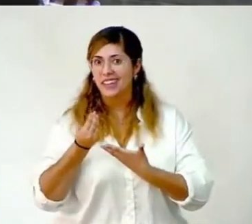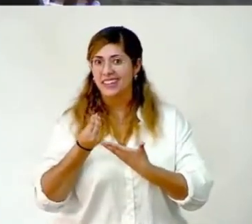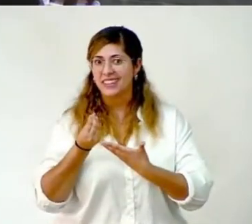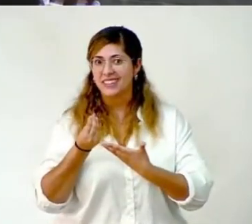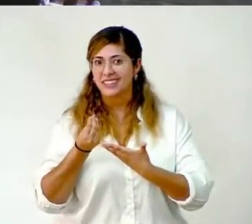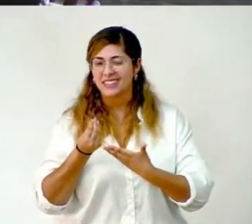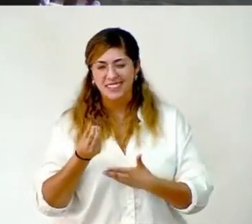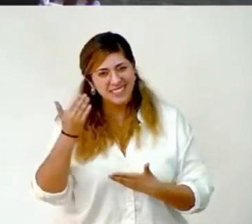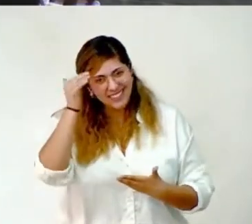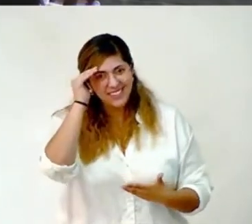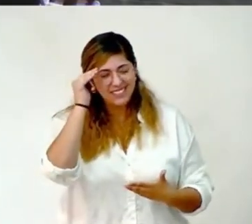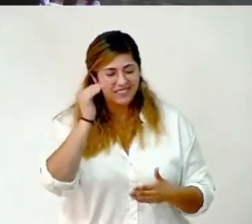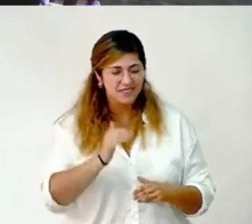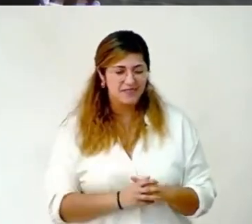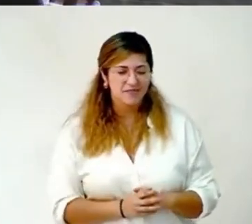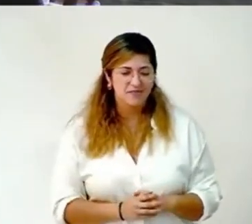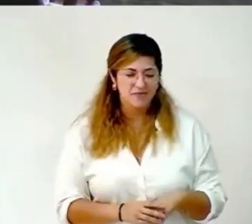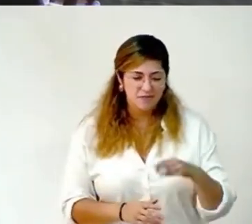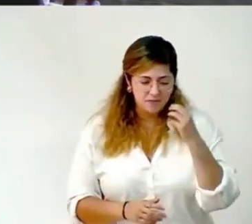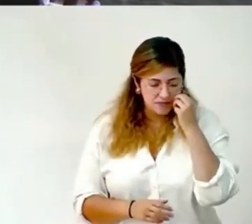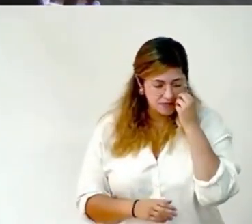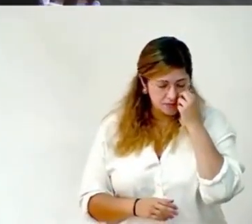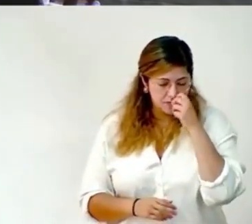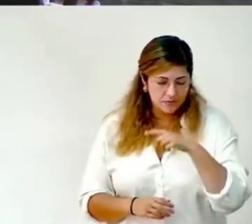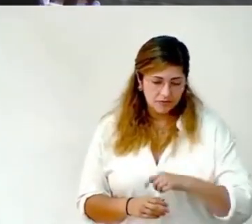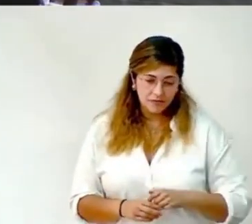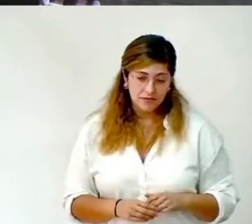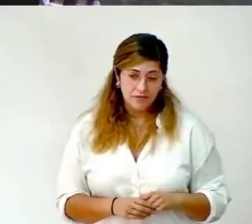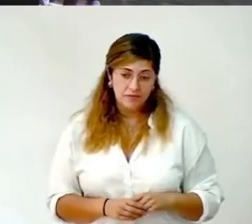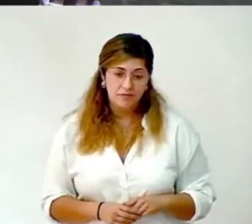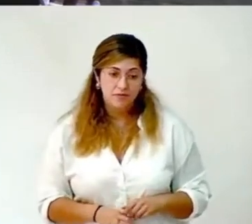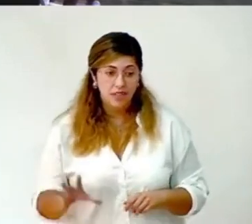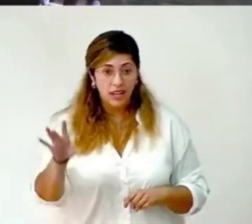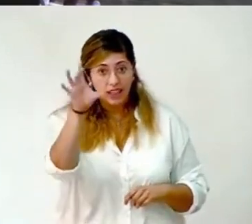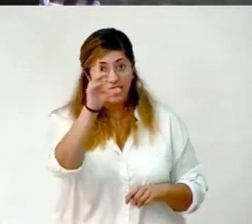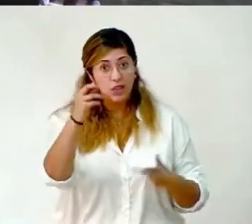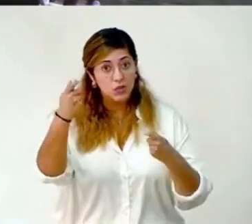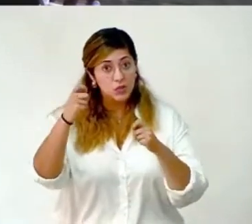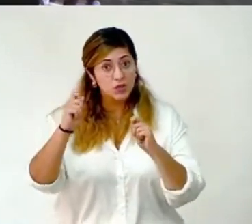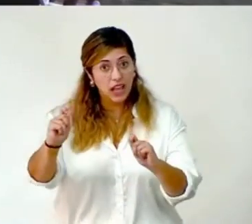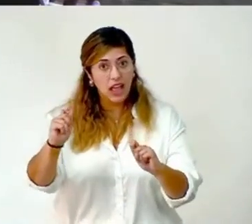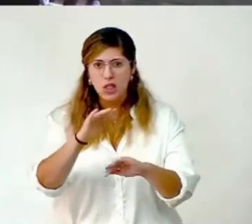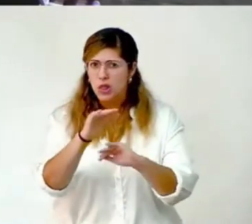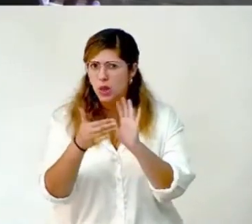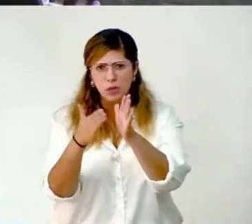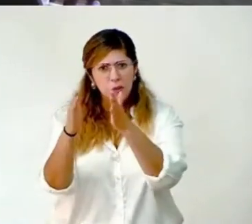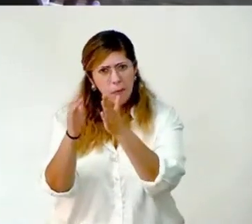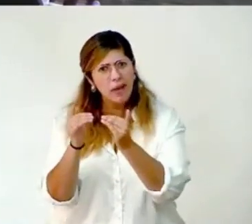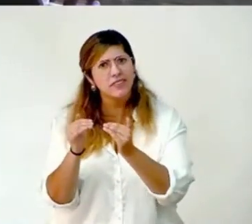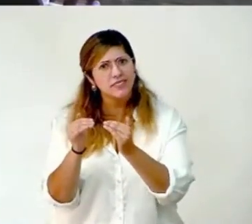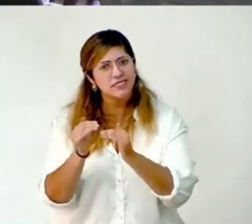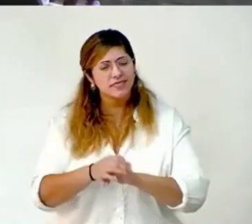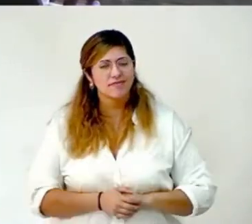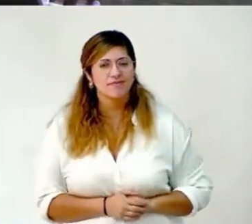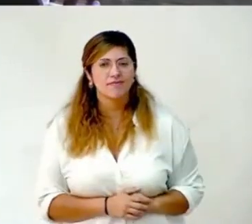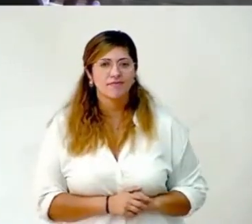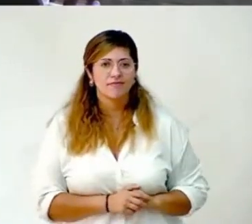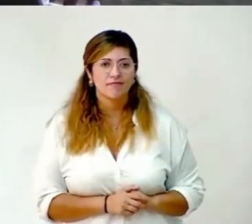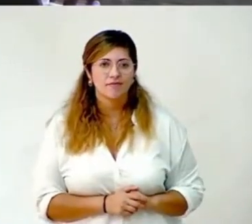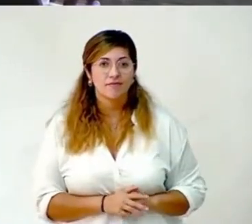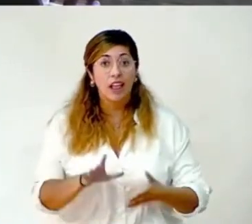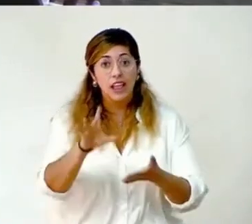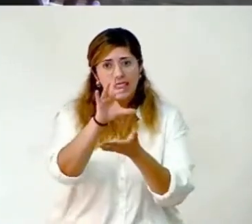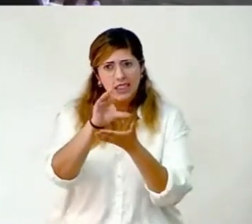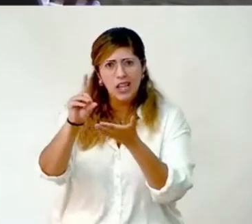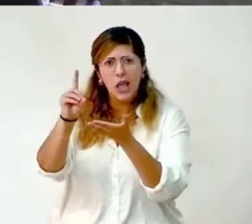A palavra de Deus nos fala que Ele dá a todos que pedem. Ele dá.